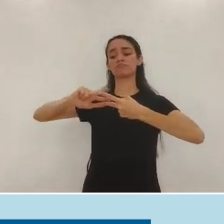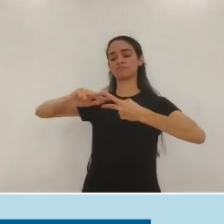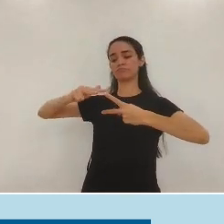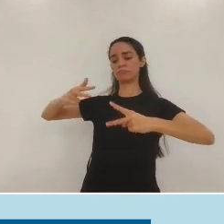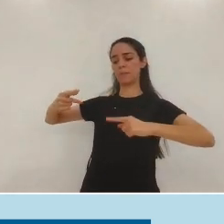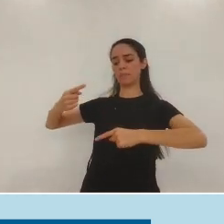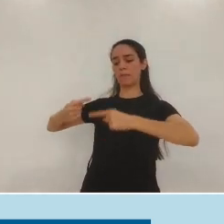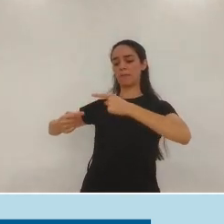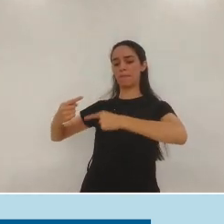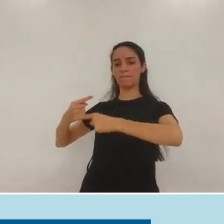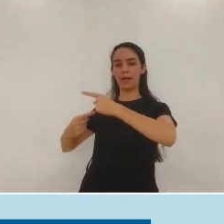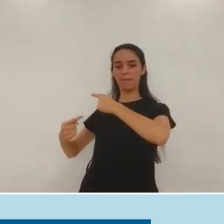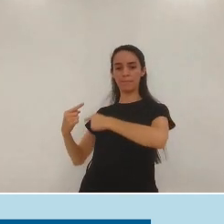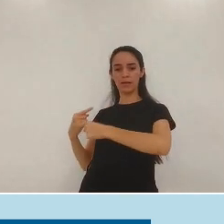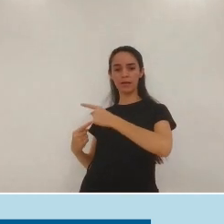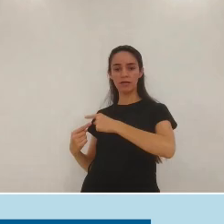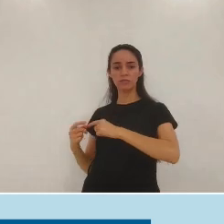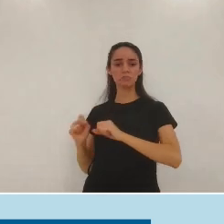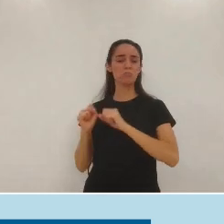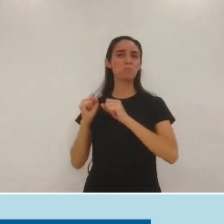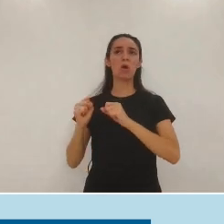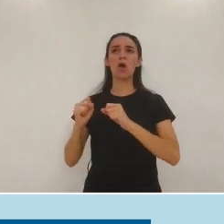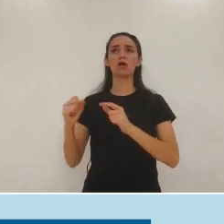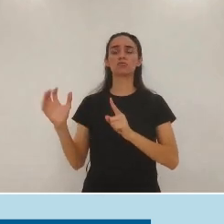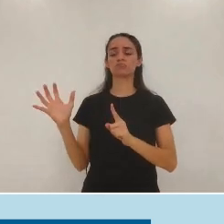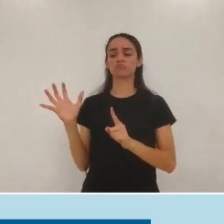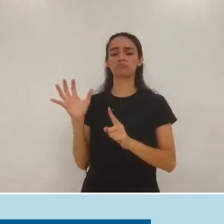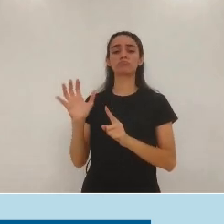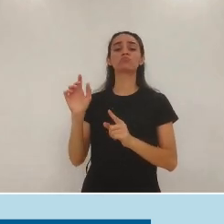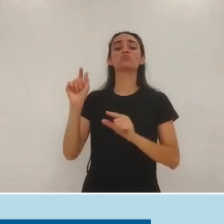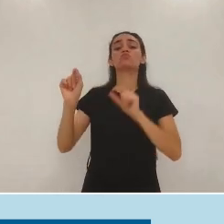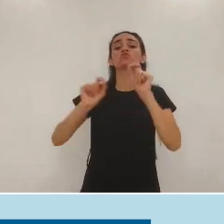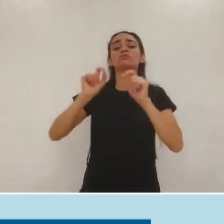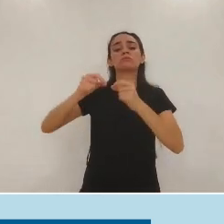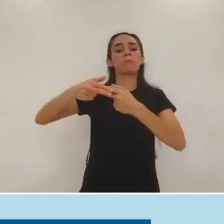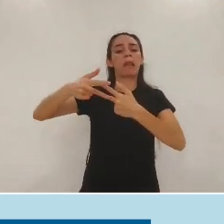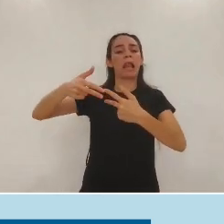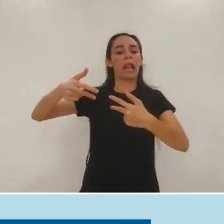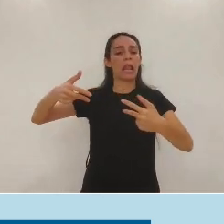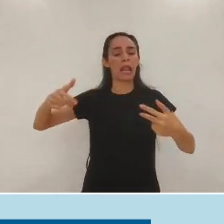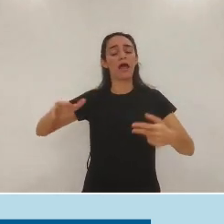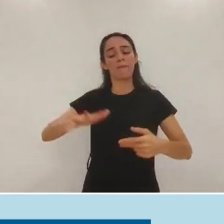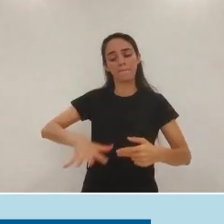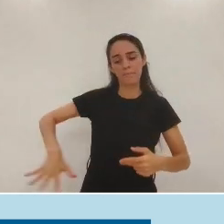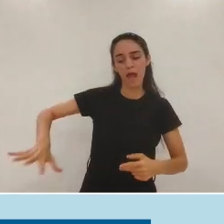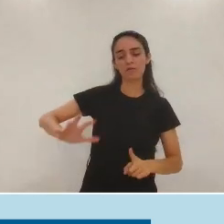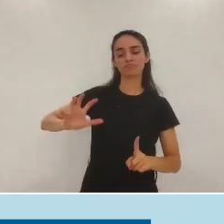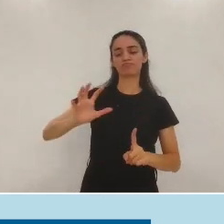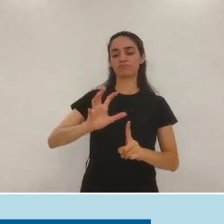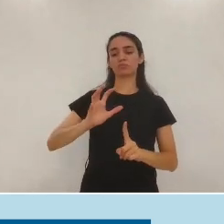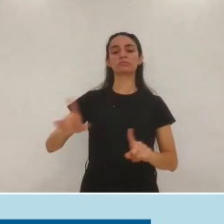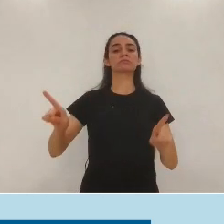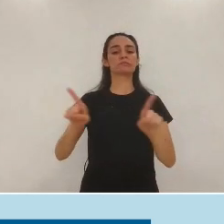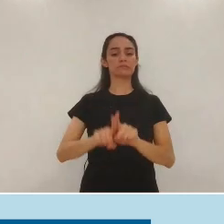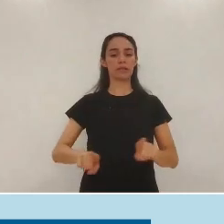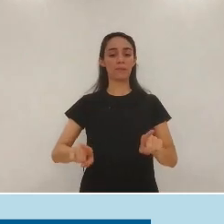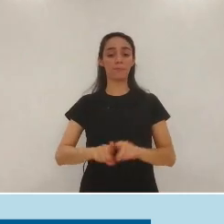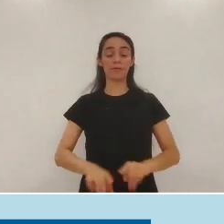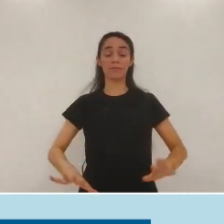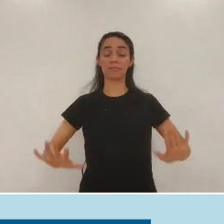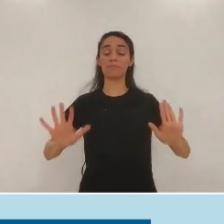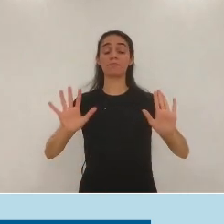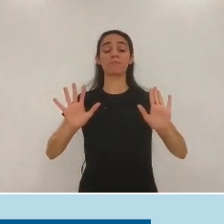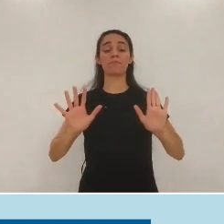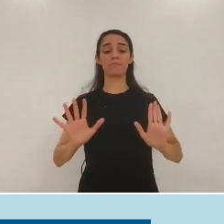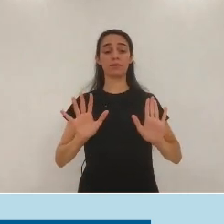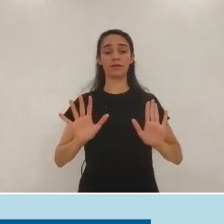interações poligênicas e também vai ter ali um fator ambiental complexa. Só que, quando as pessoas